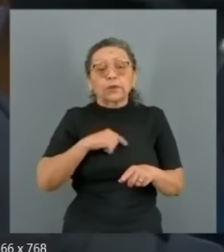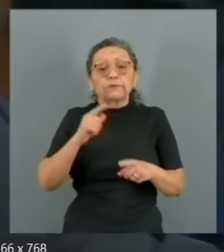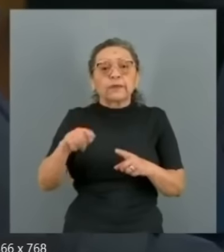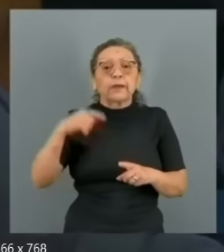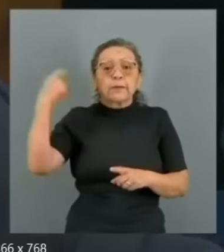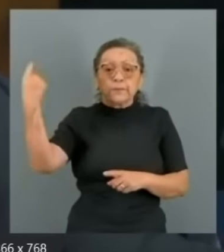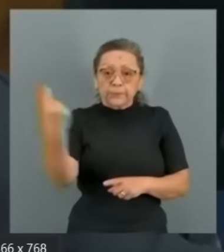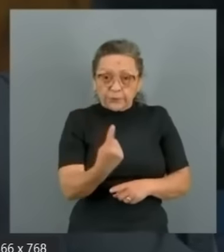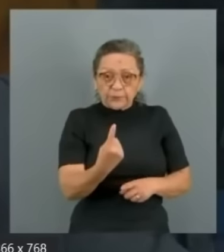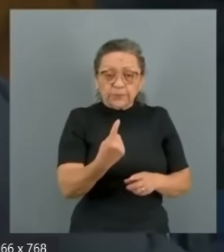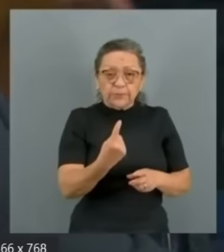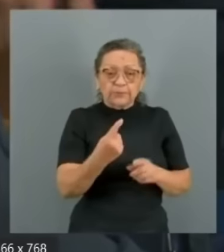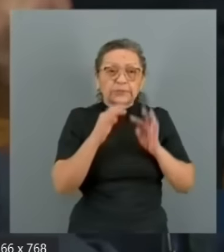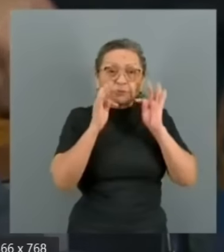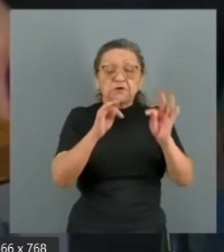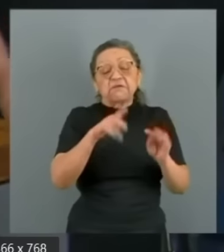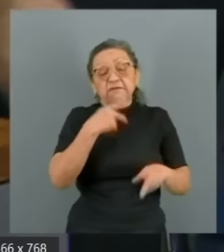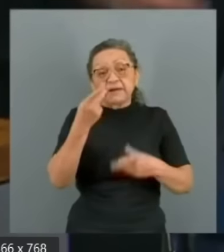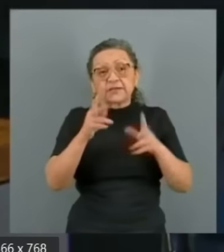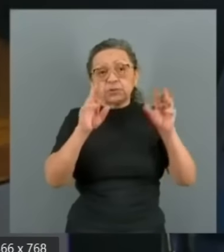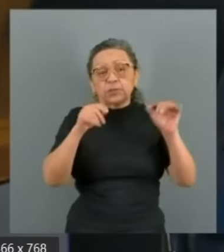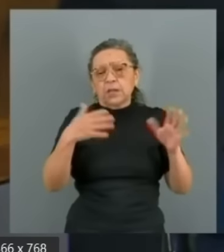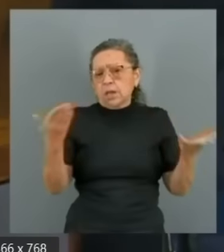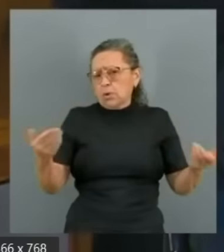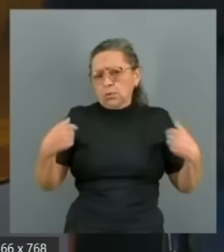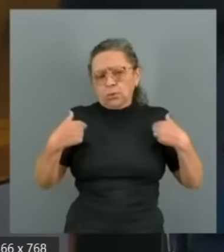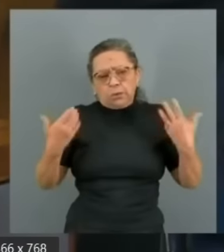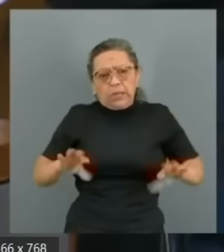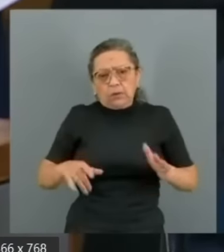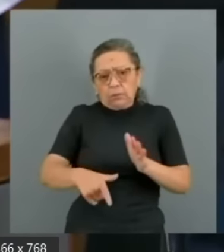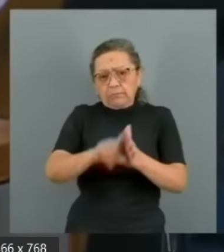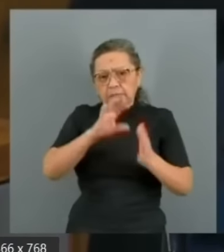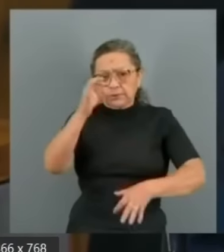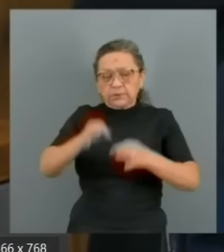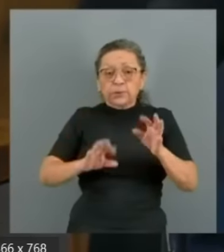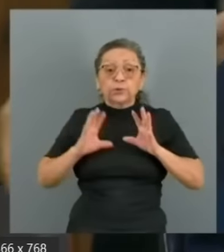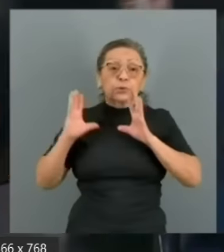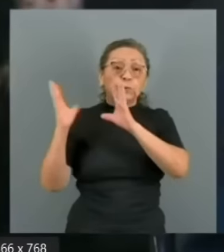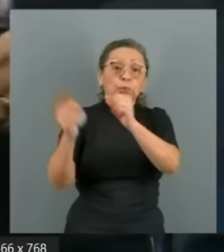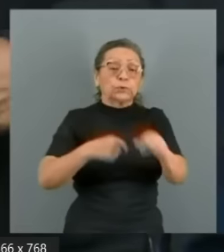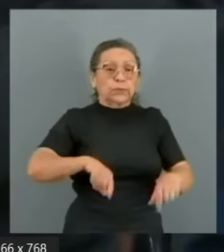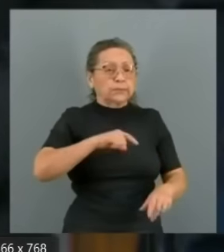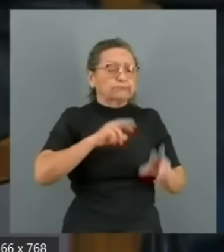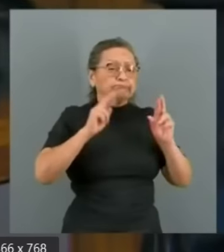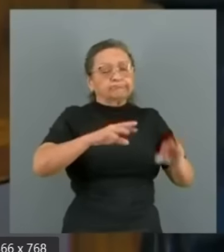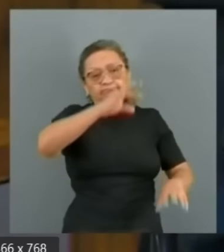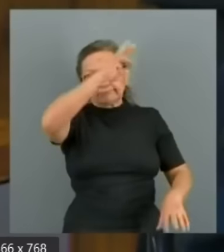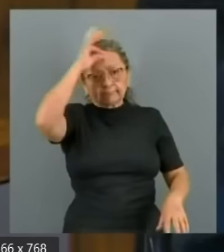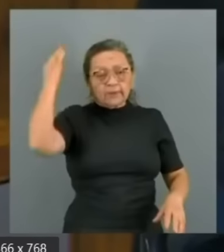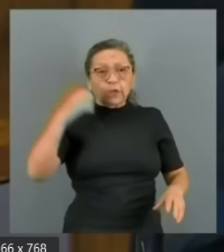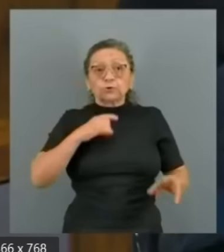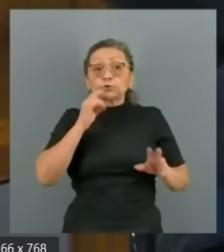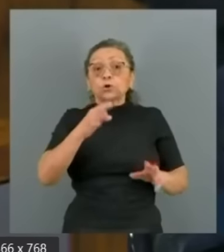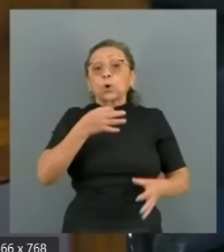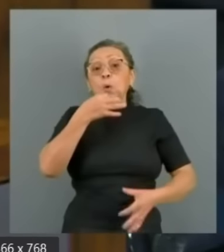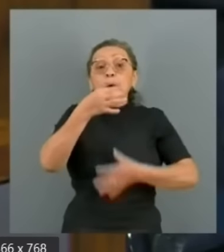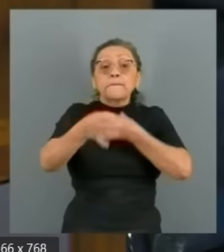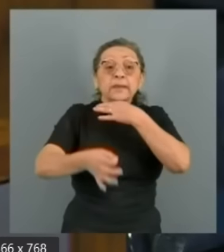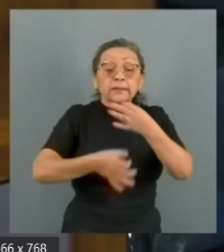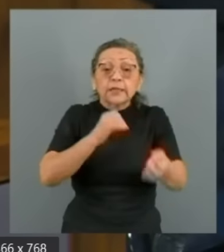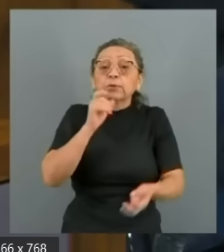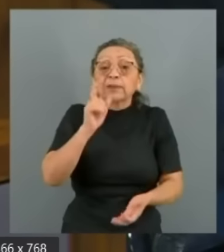falar a respeito. No mais, não faço pré-julgamento. Todo mundo tem a presunção da inocência. Eu apenas estou comentando